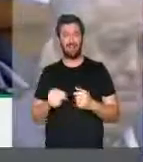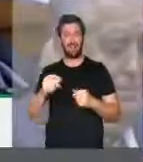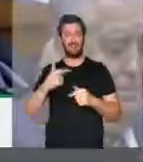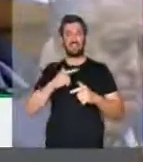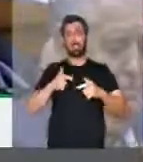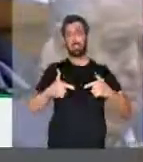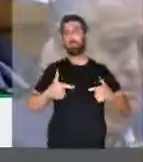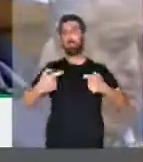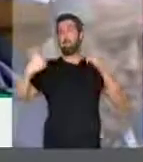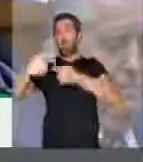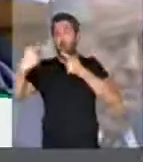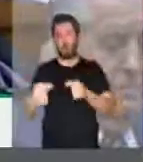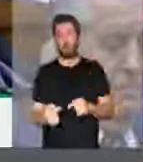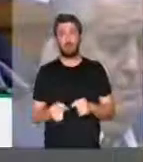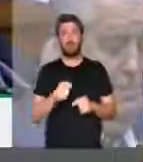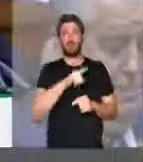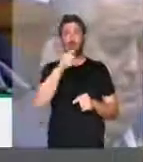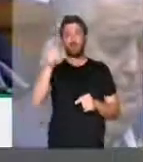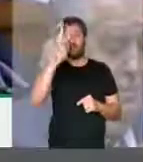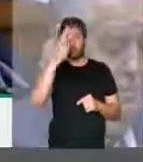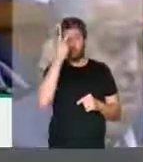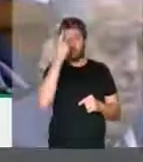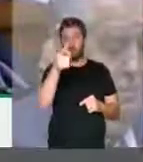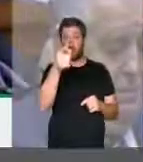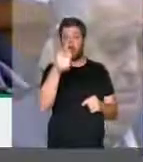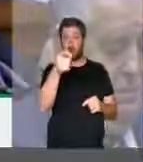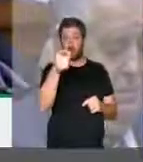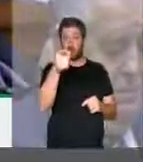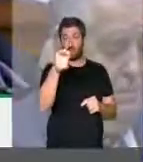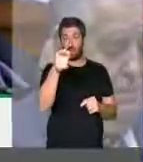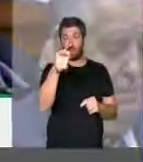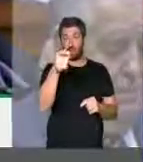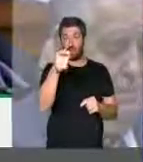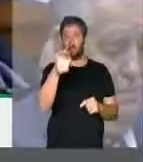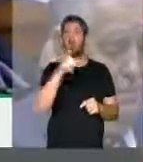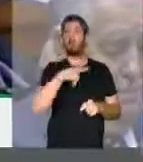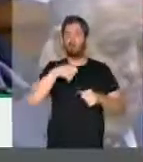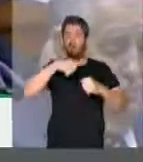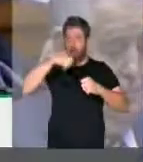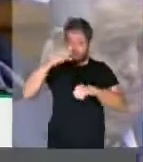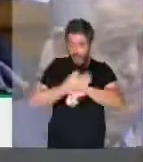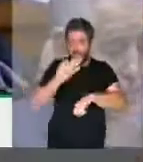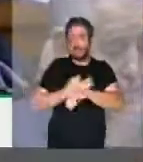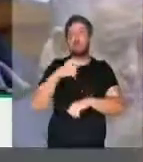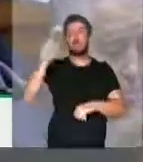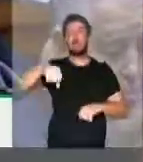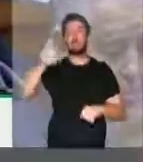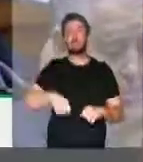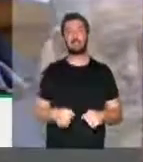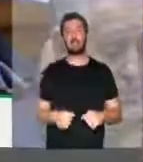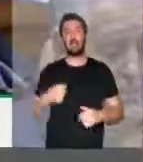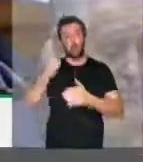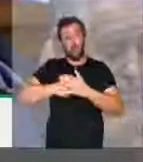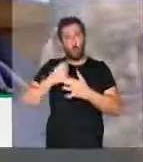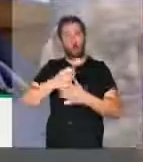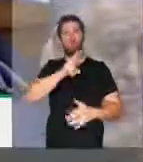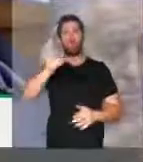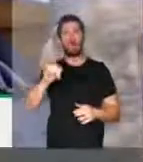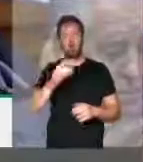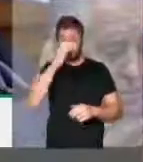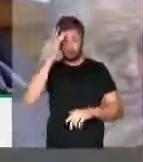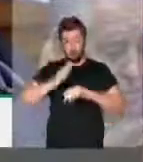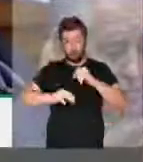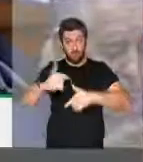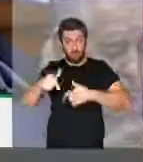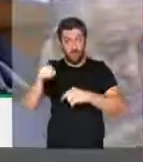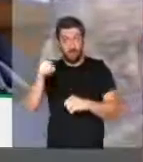forte reação, vocês estão muito enganados. Vai ter resistência, os trabalhadores